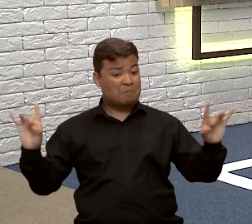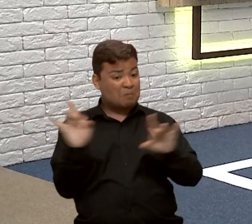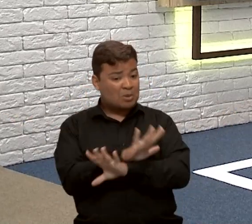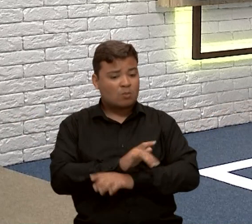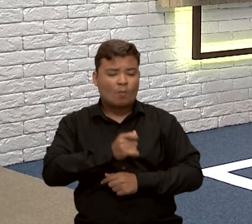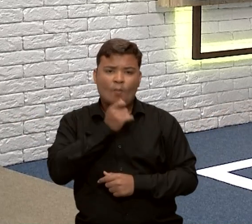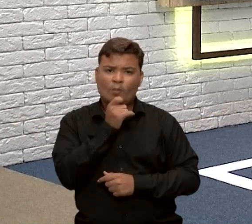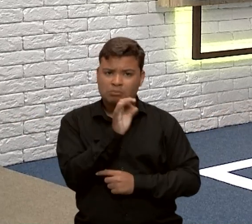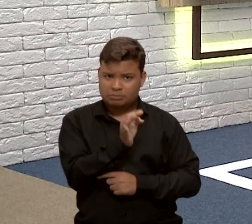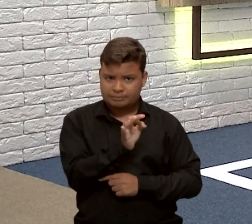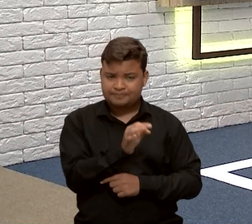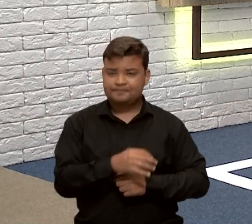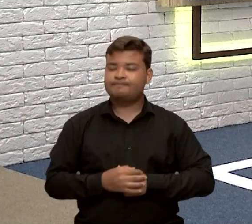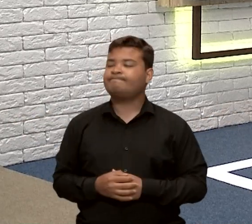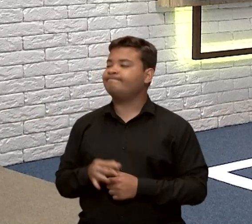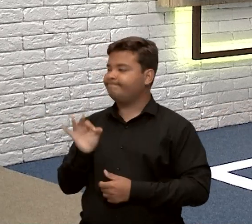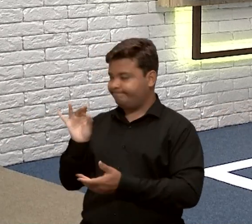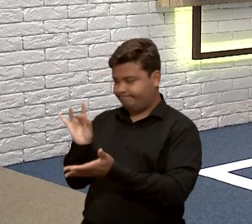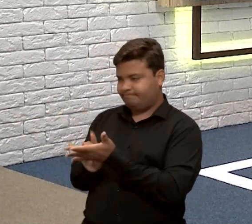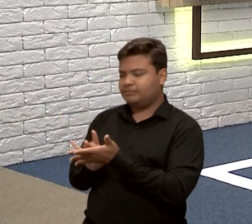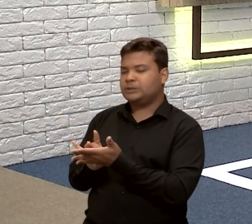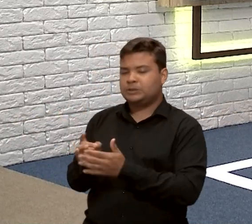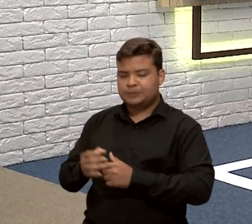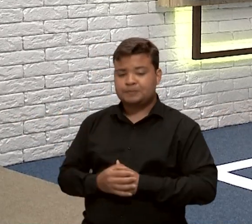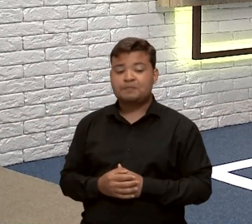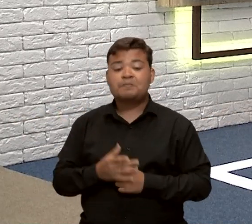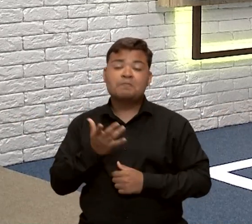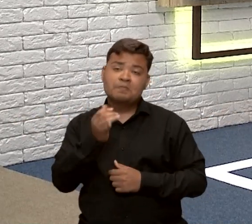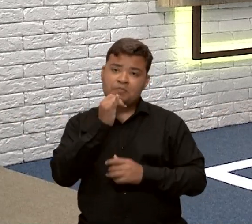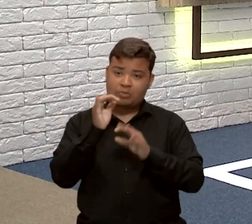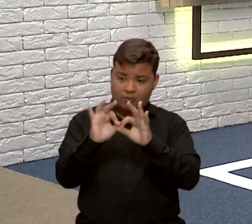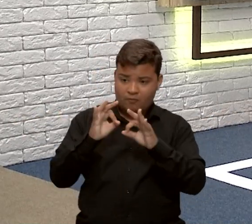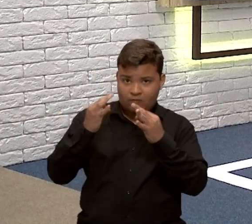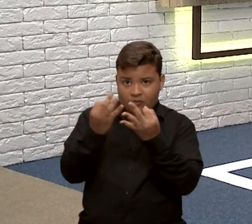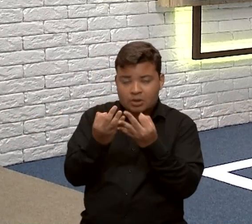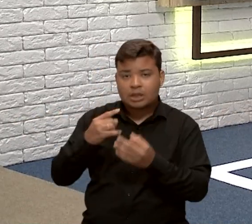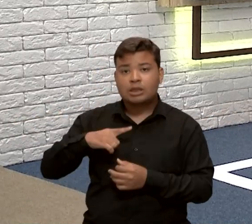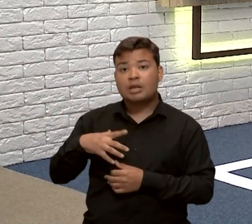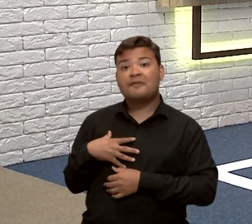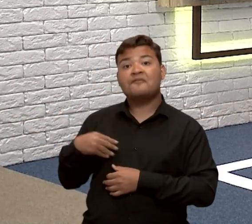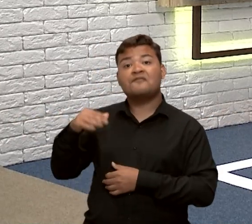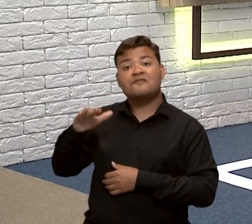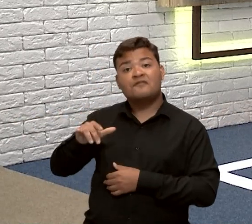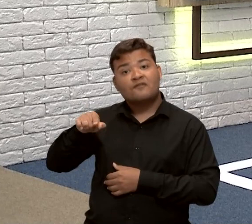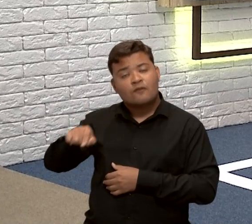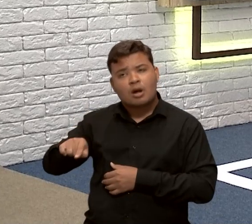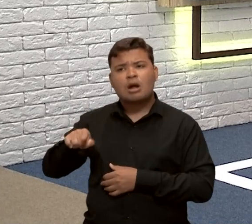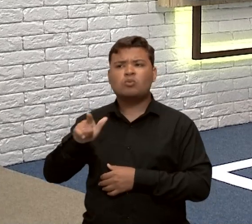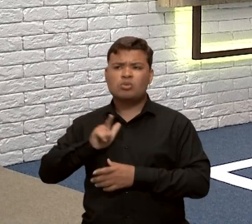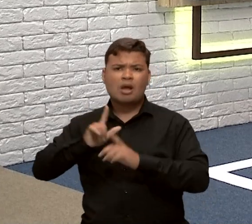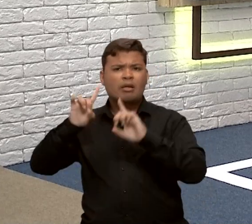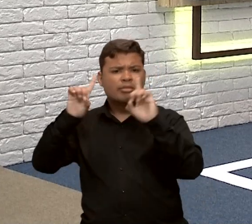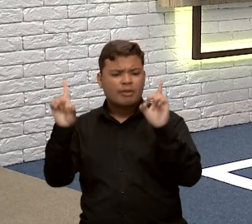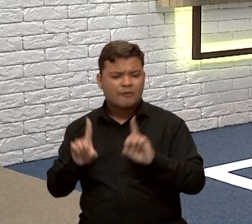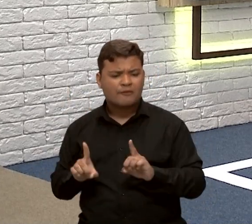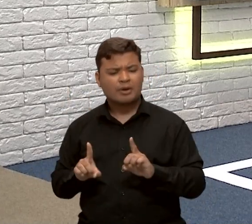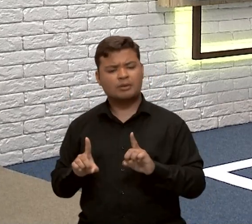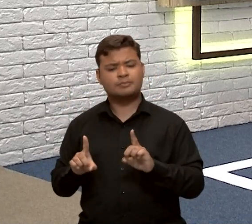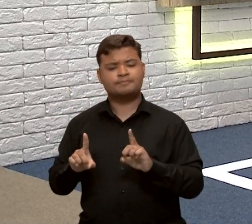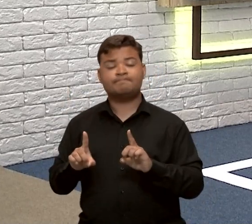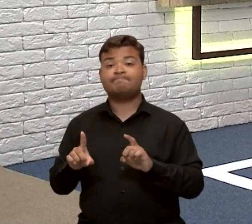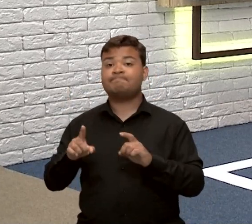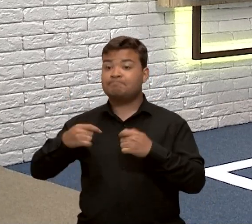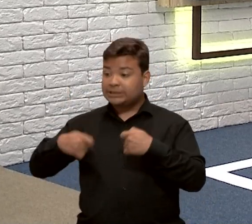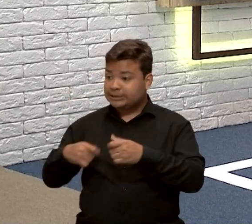Isso mesmo, Camila. Uma família que tem um filho com alguma deficiência, ele precisa de um